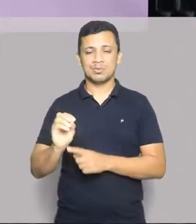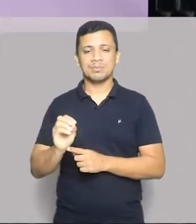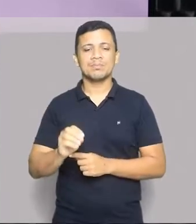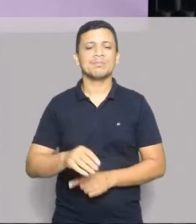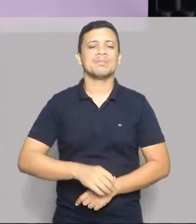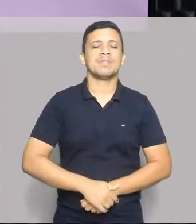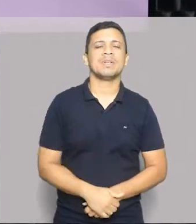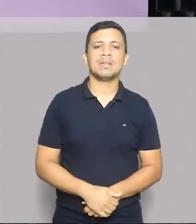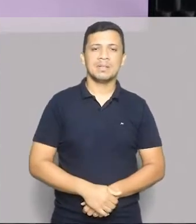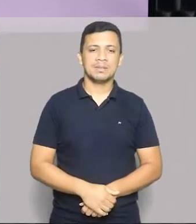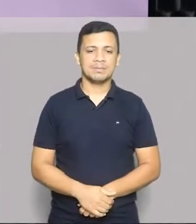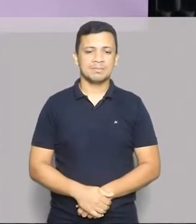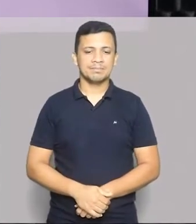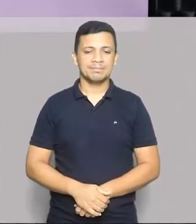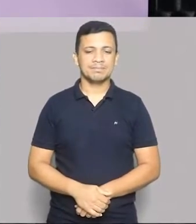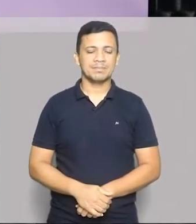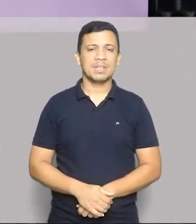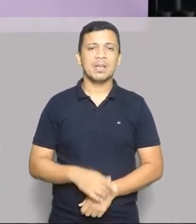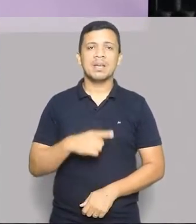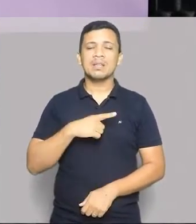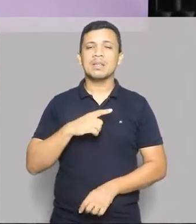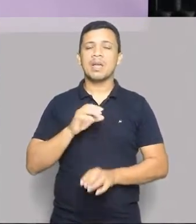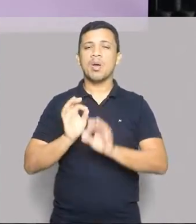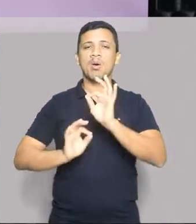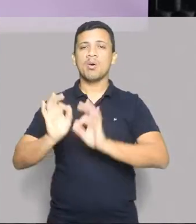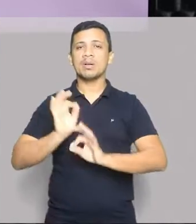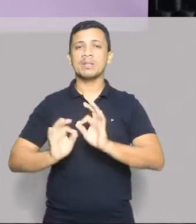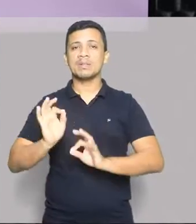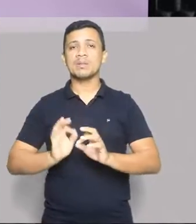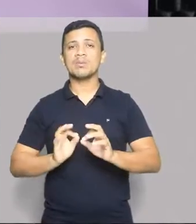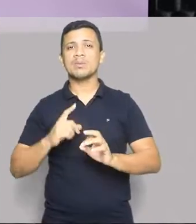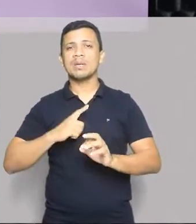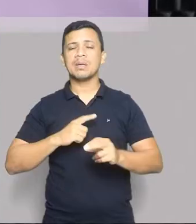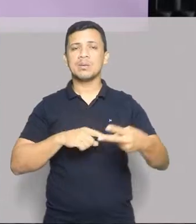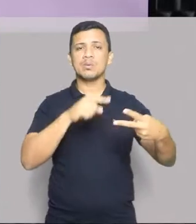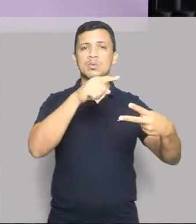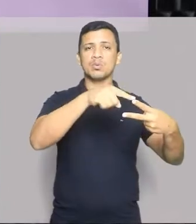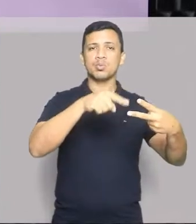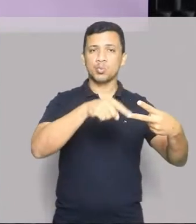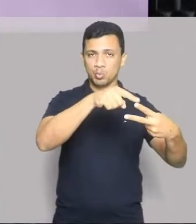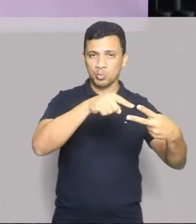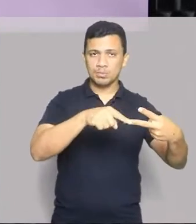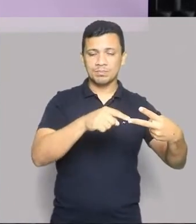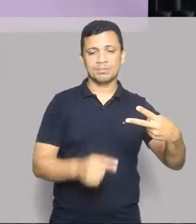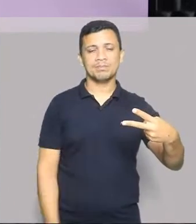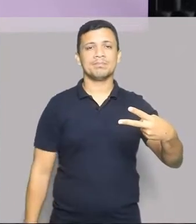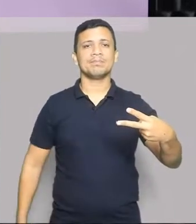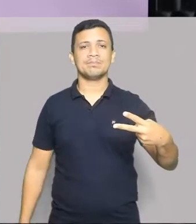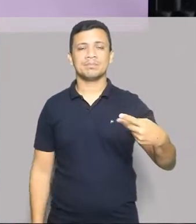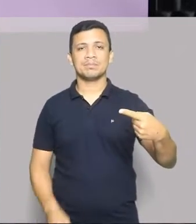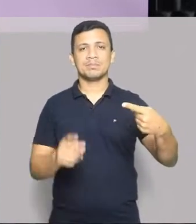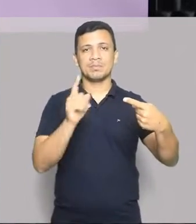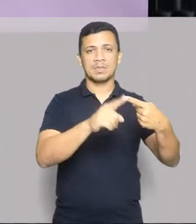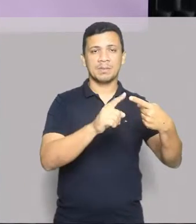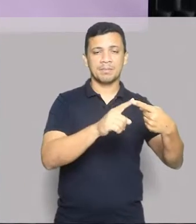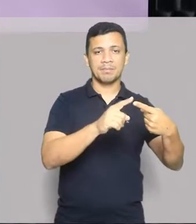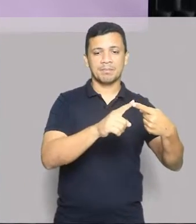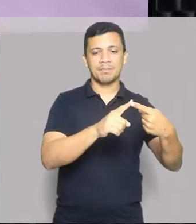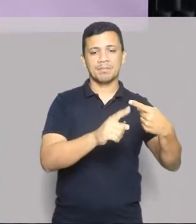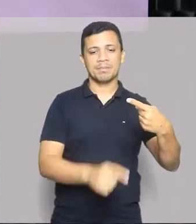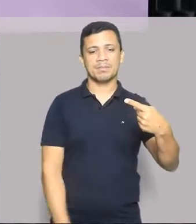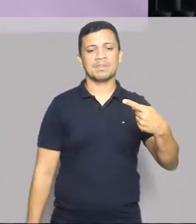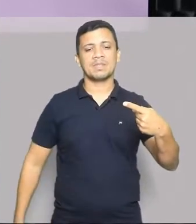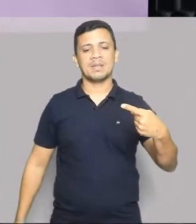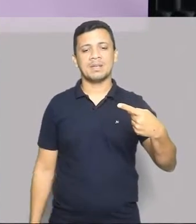coordenadas, vamos lá, se dividem em duas, vamos relembrar comigo, muito simples. Existem as orações